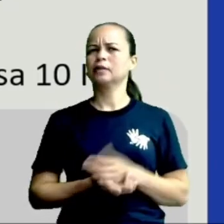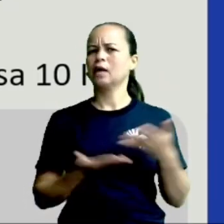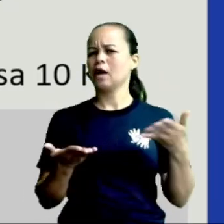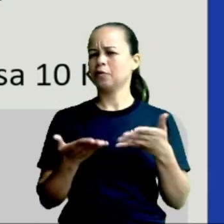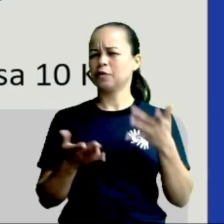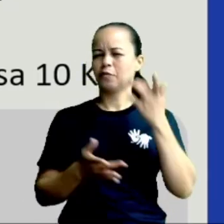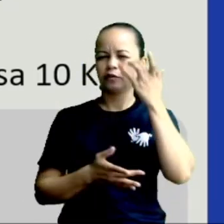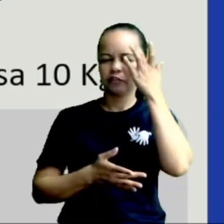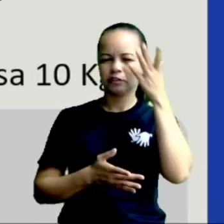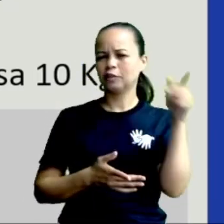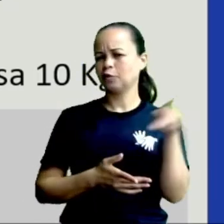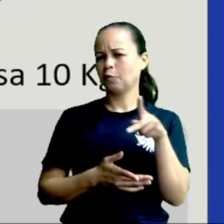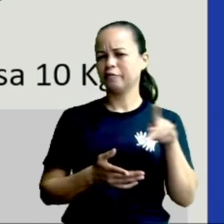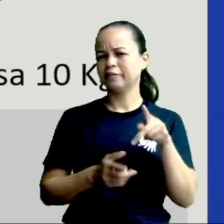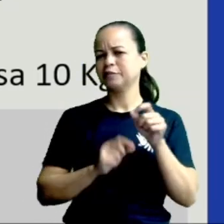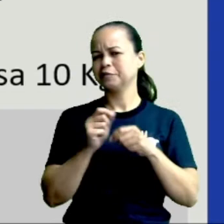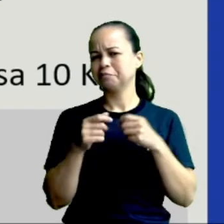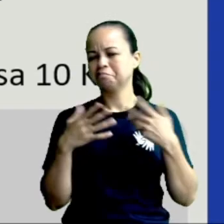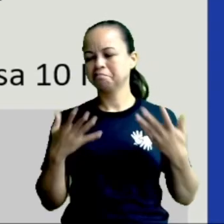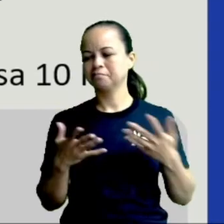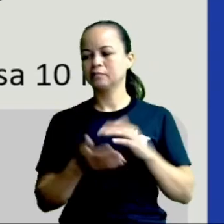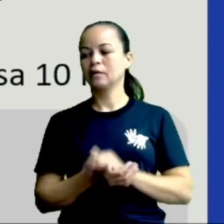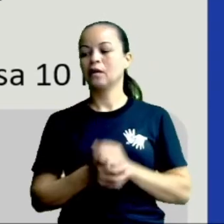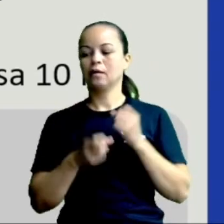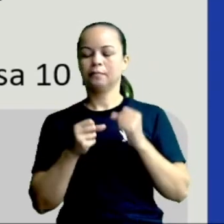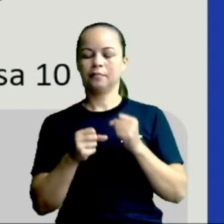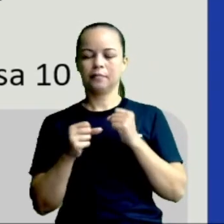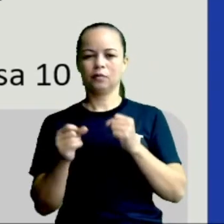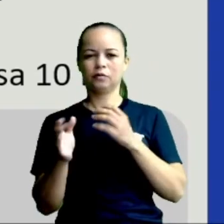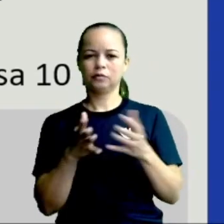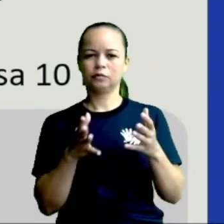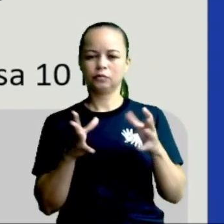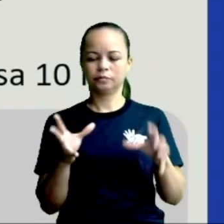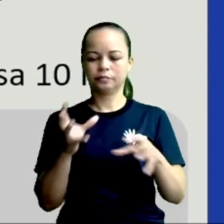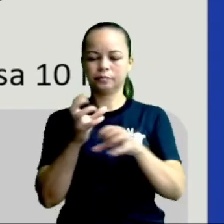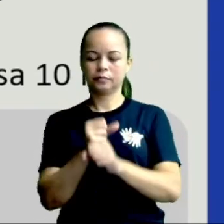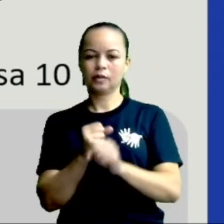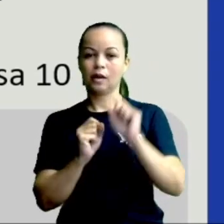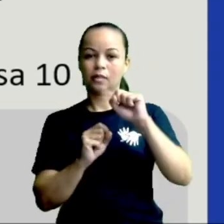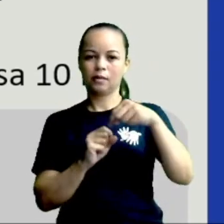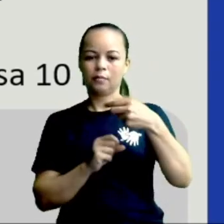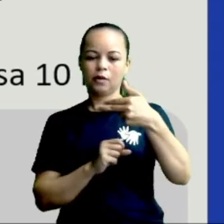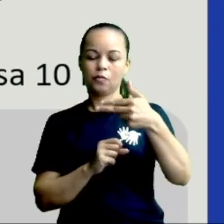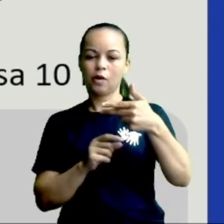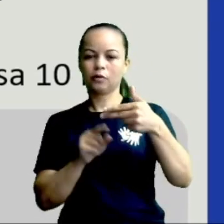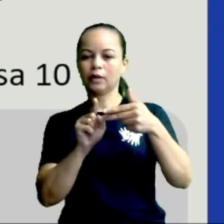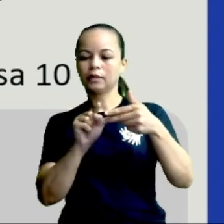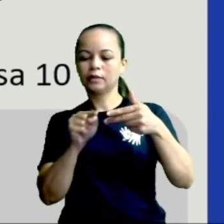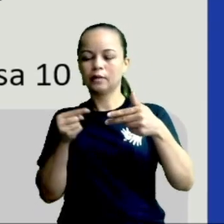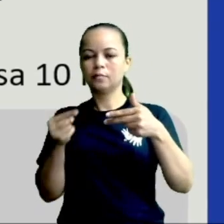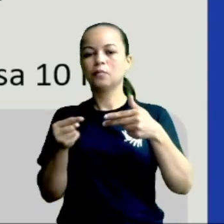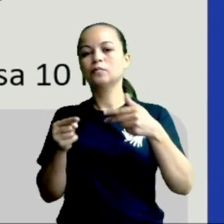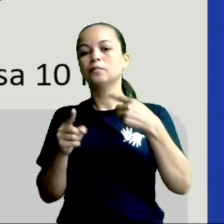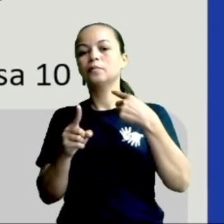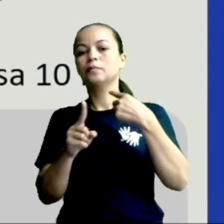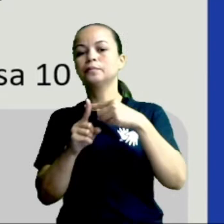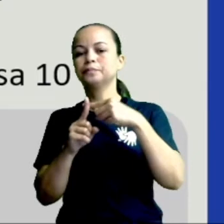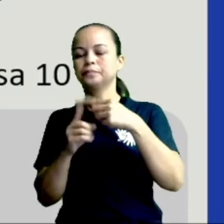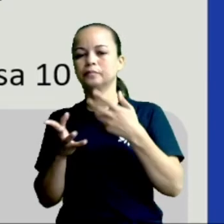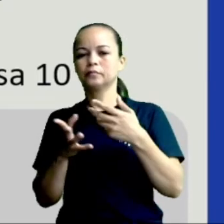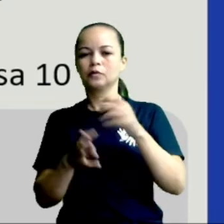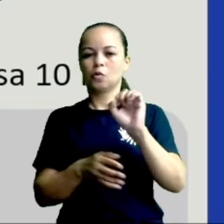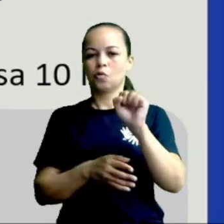facilitou porque eu acho que eu posso operar aí depois da Igualdade porque eu tenho uma operação de adição